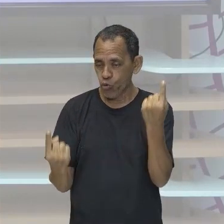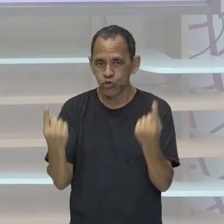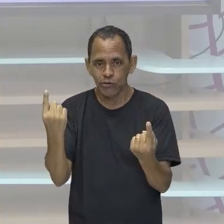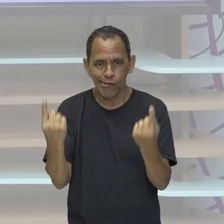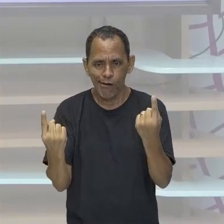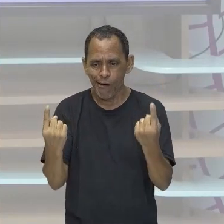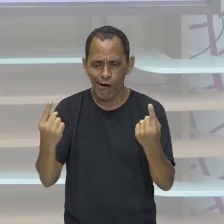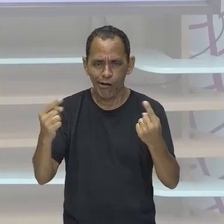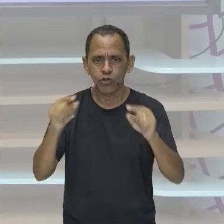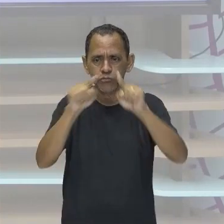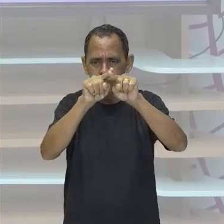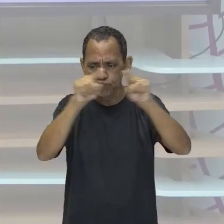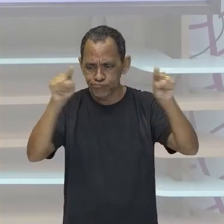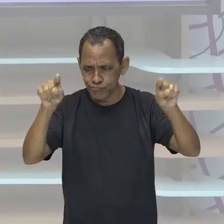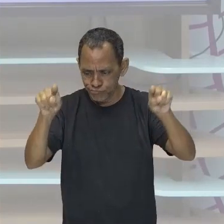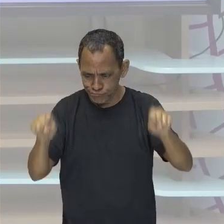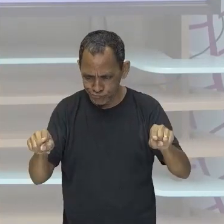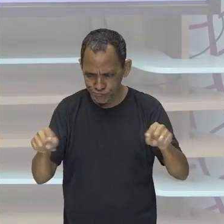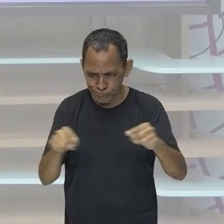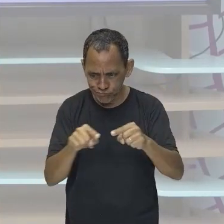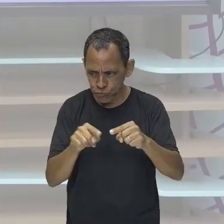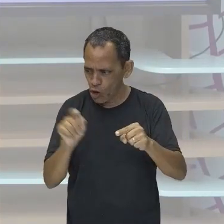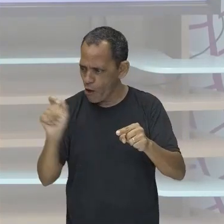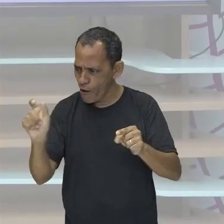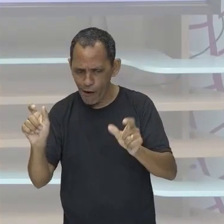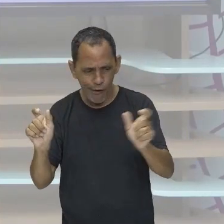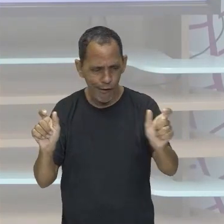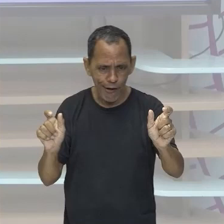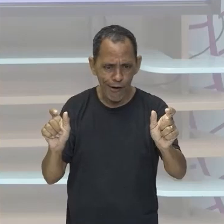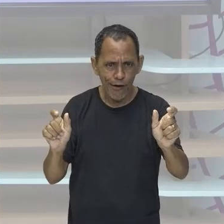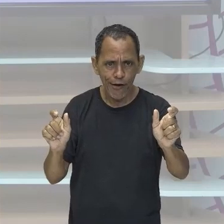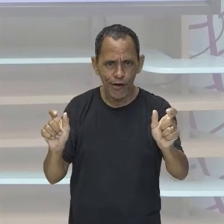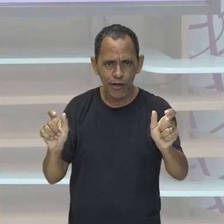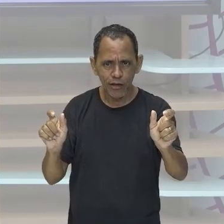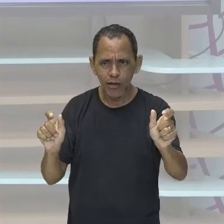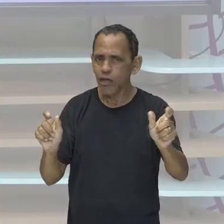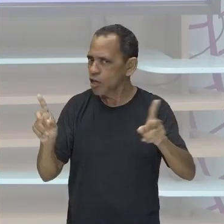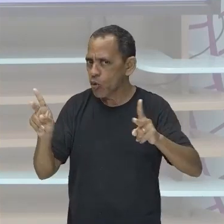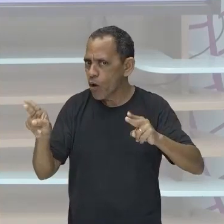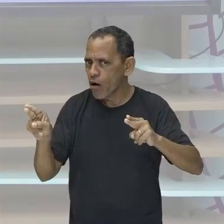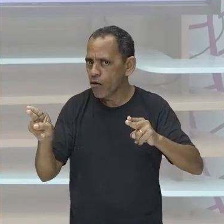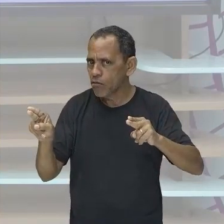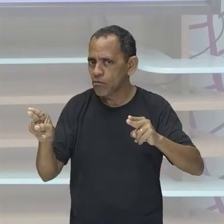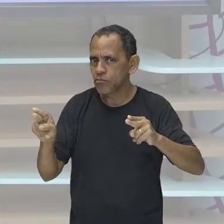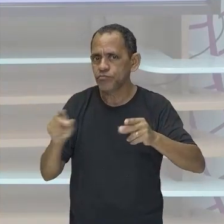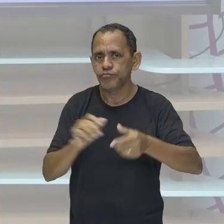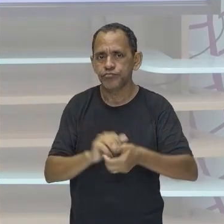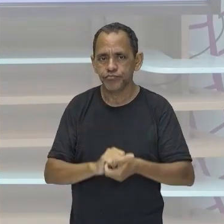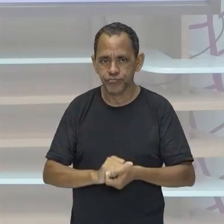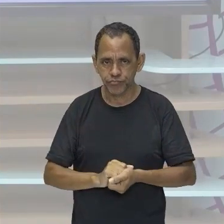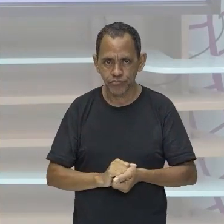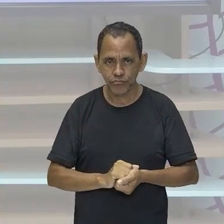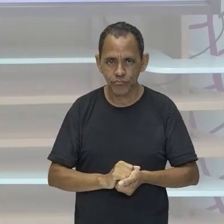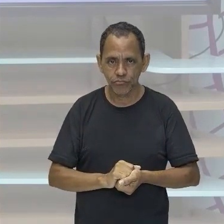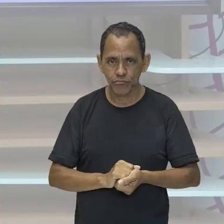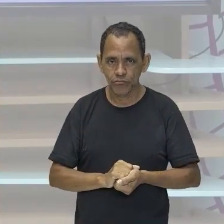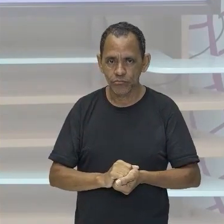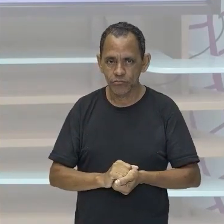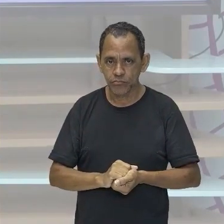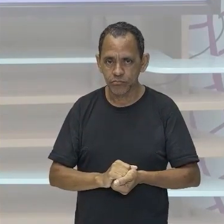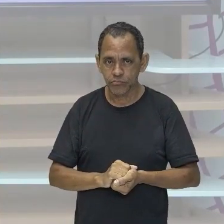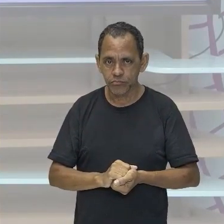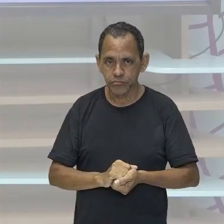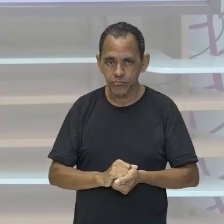Por isso que vem apresentando a largura e vem apresentando o comprimento, porque a outra largura ela